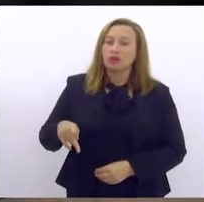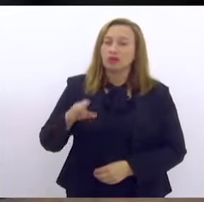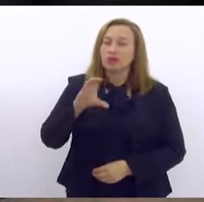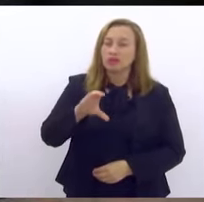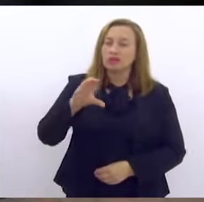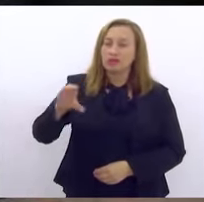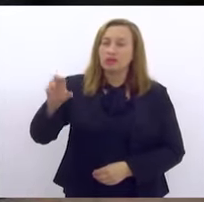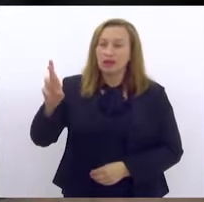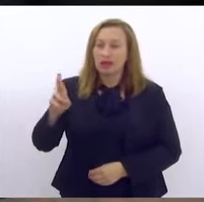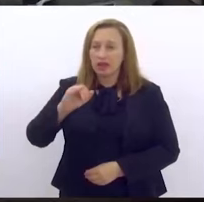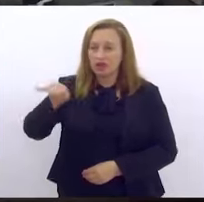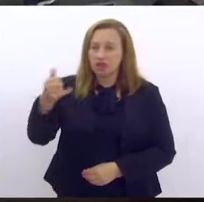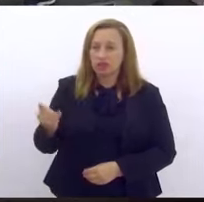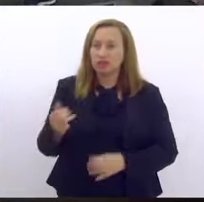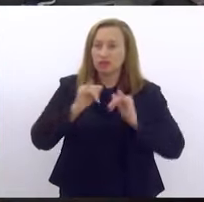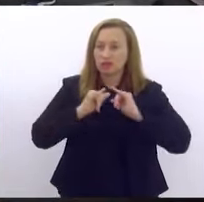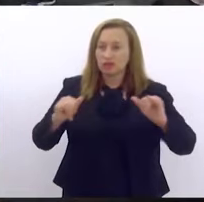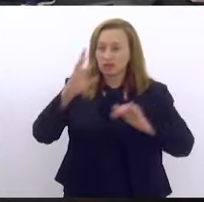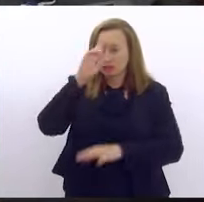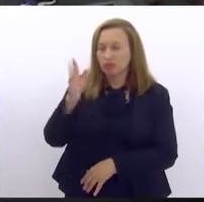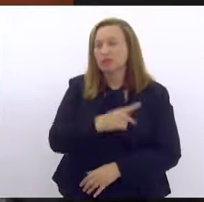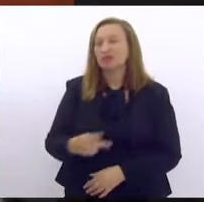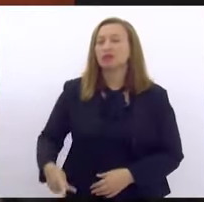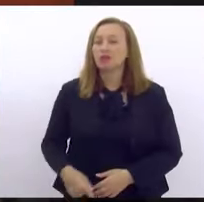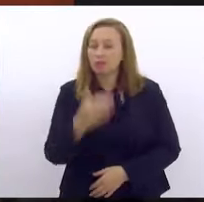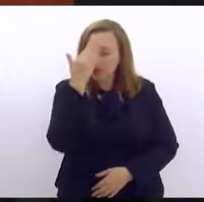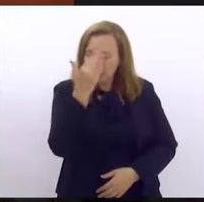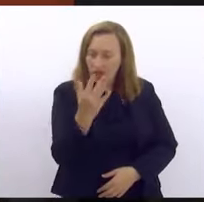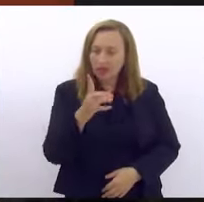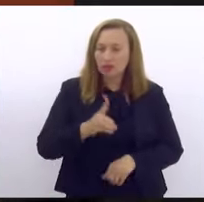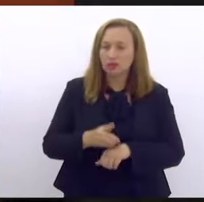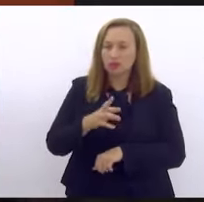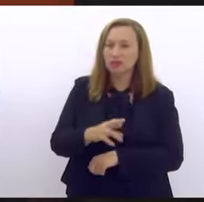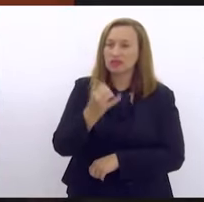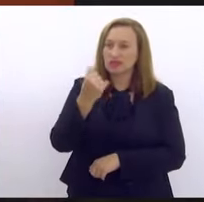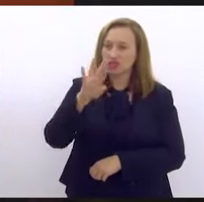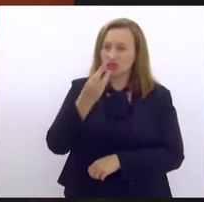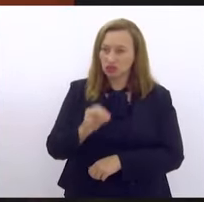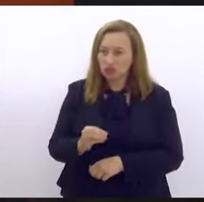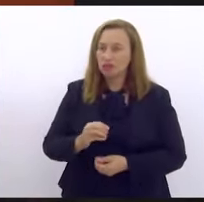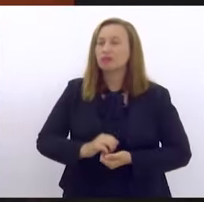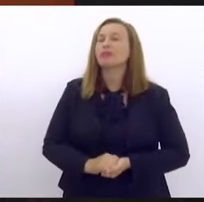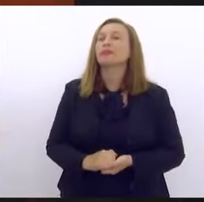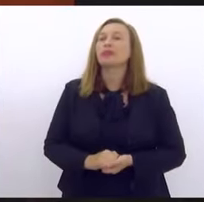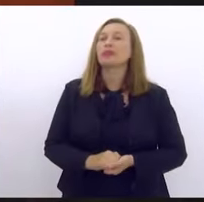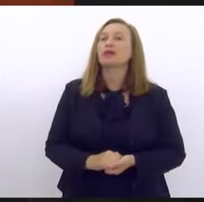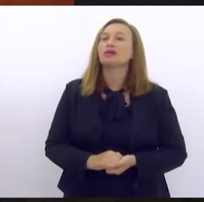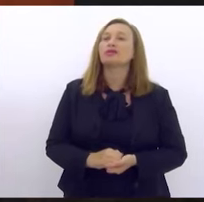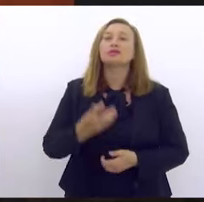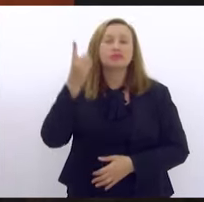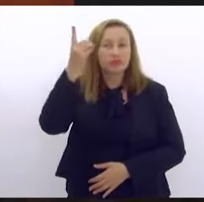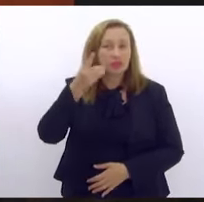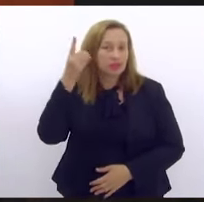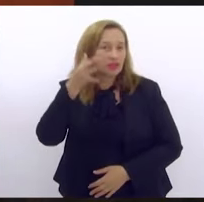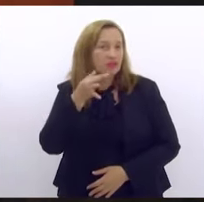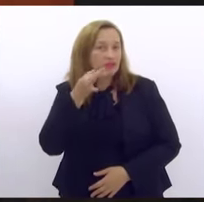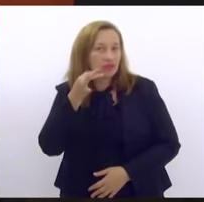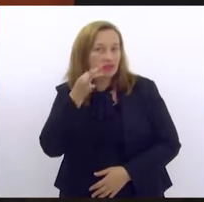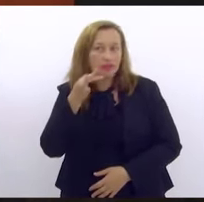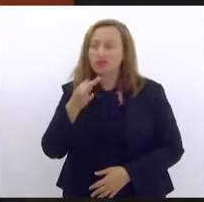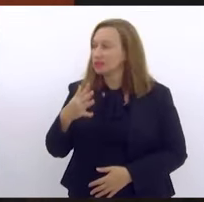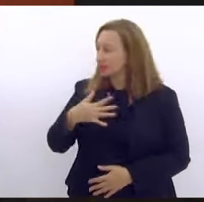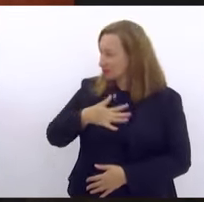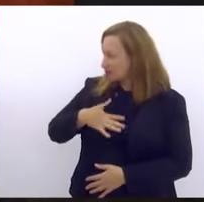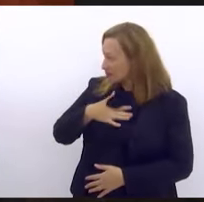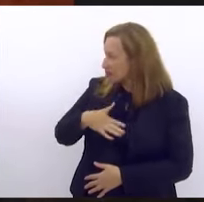isso, senhor presidente. Muito obrigado, deputado doutor Serginho. Luta essa também do deputado Jorge Felipe. Tá satisfeito